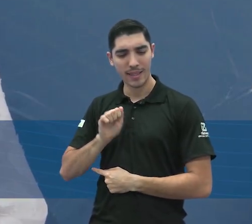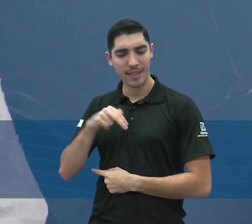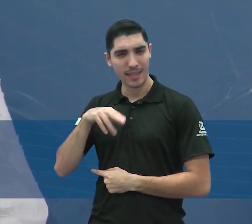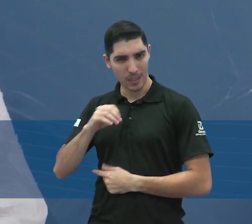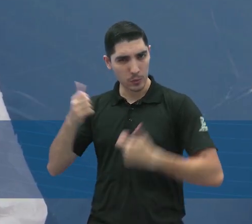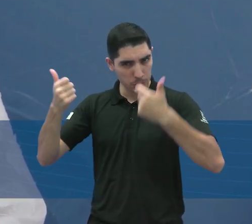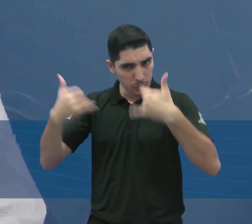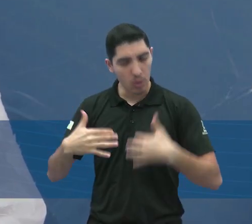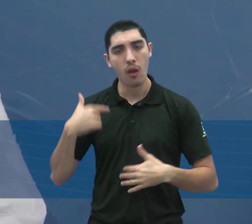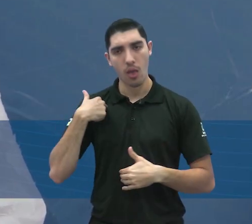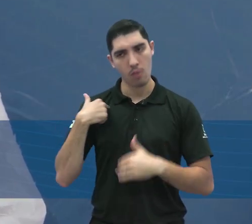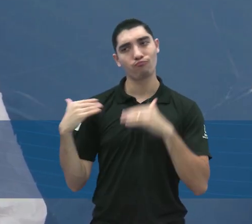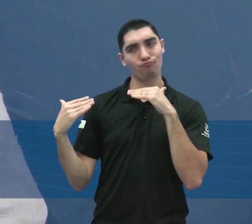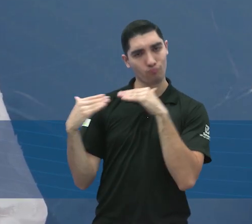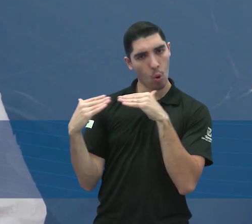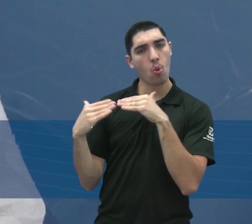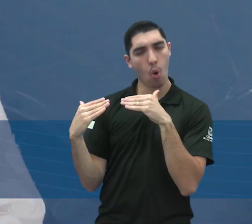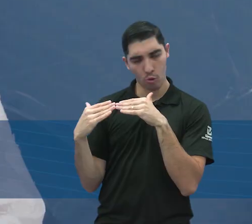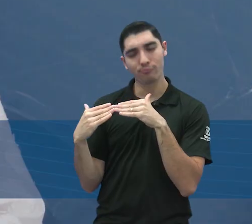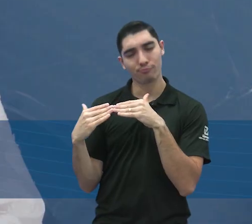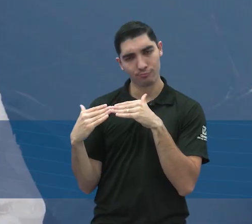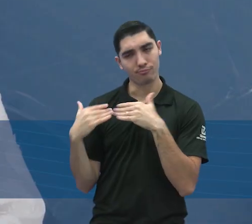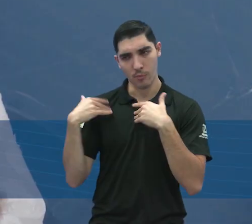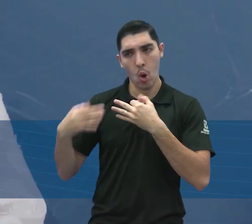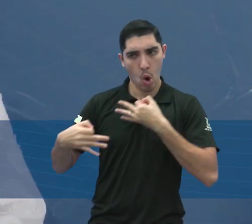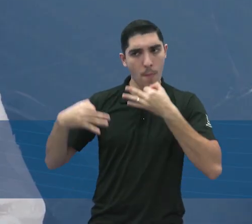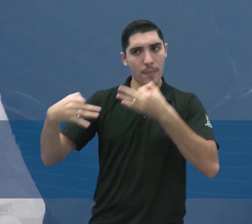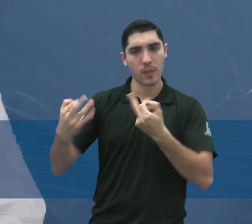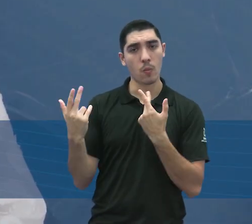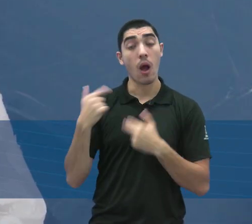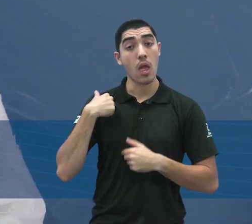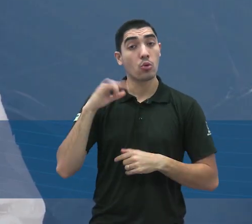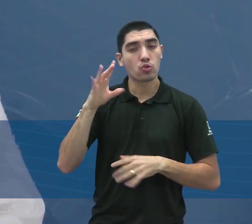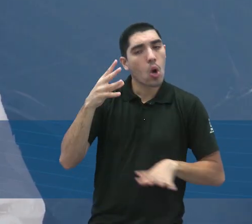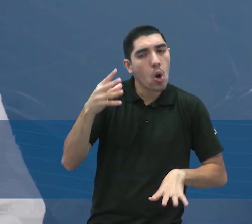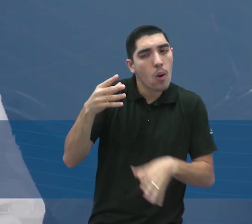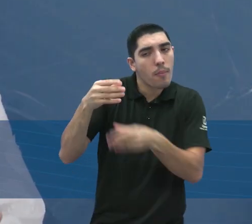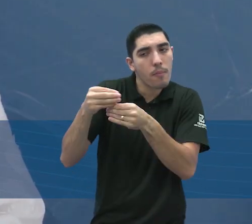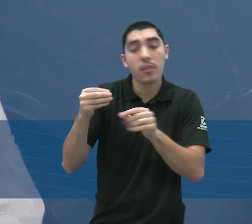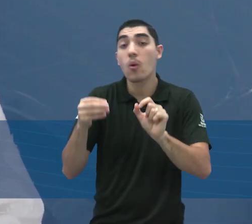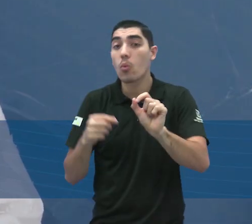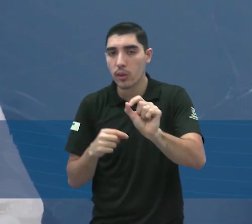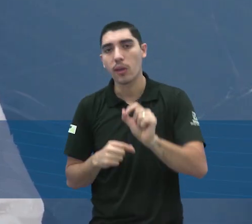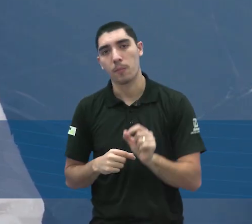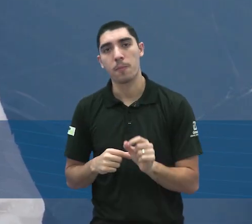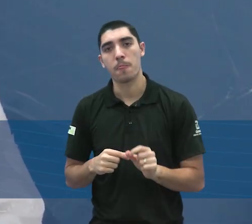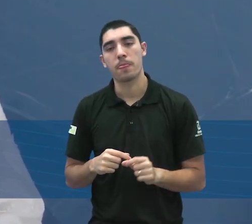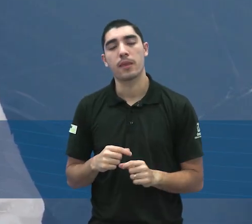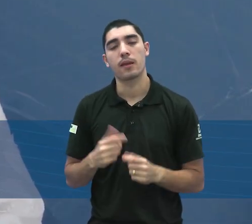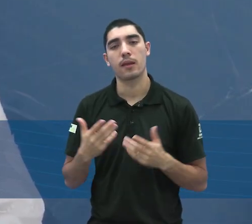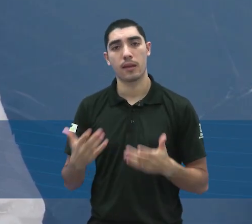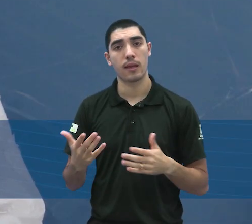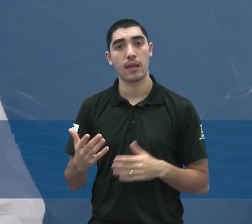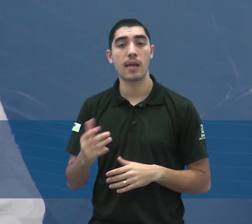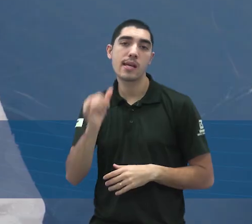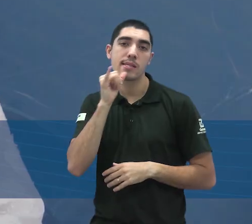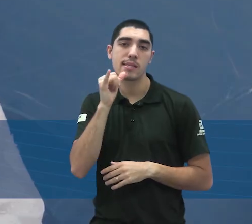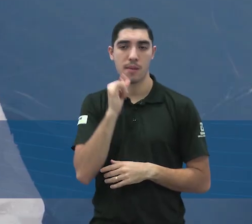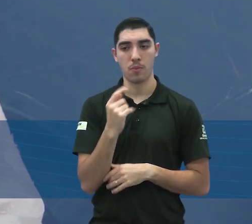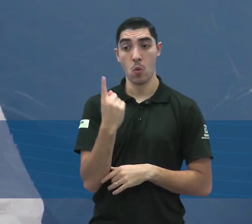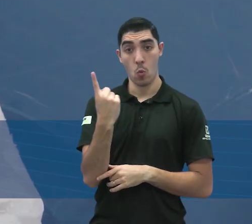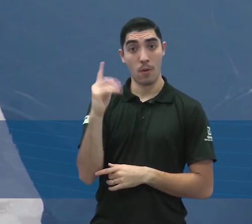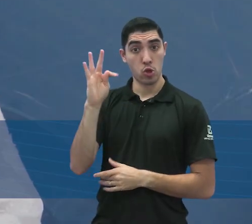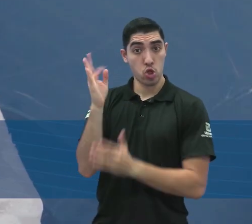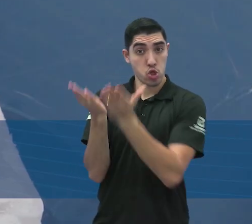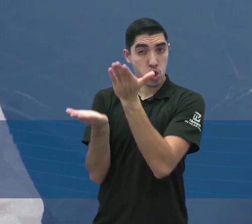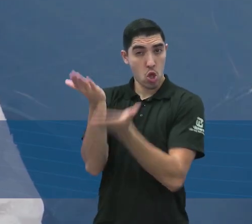coincide também com o que eu penso, né? E eu acrescento na fala dele, né, o seguinte aspecto, né? Uma tonelada de